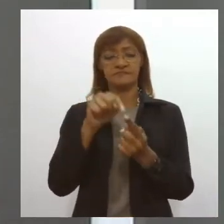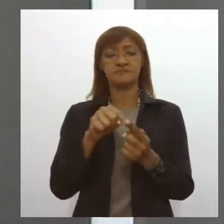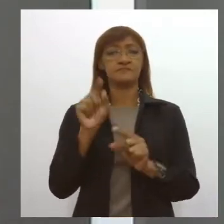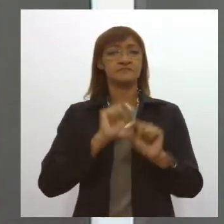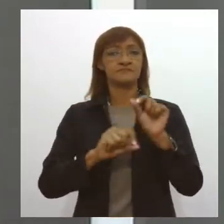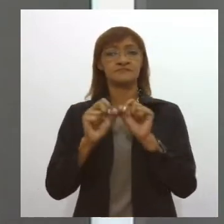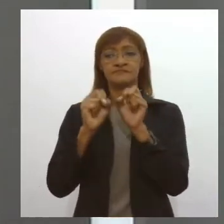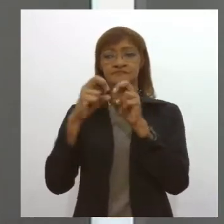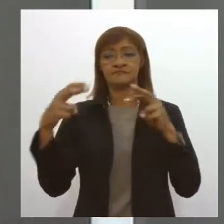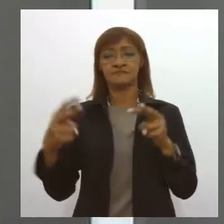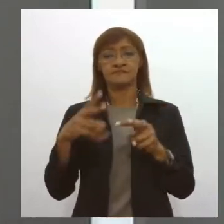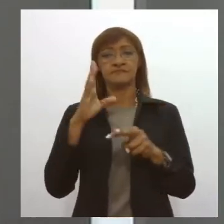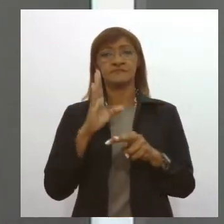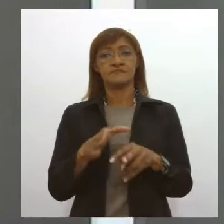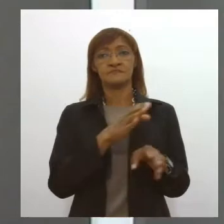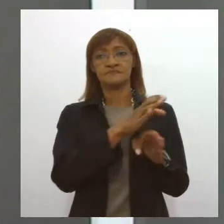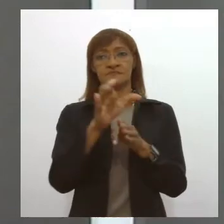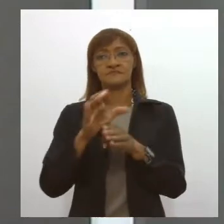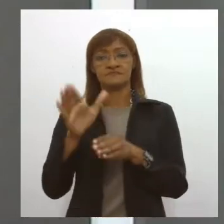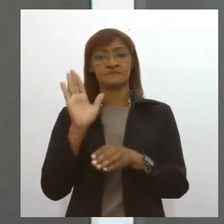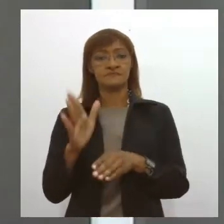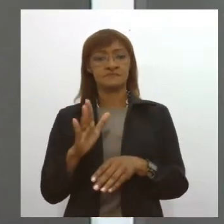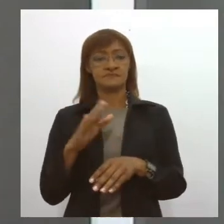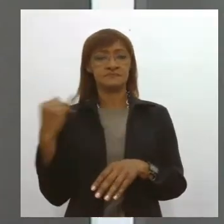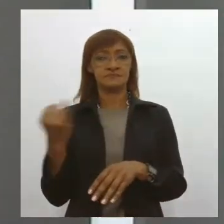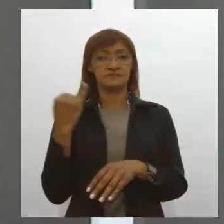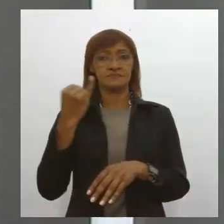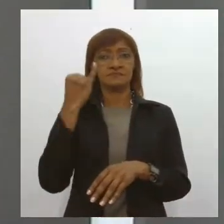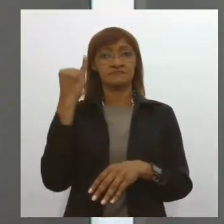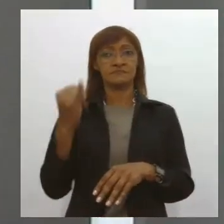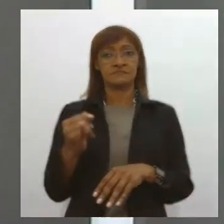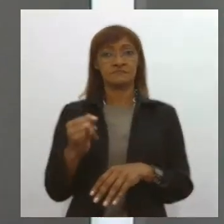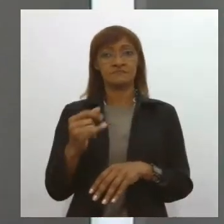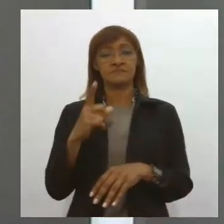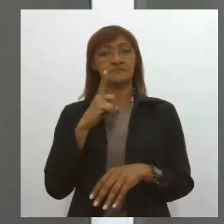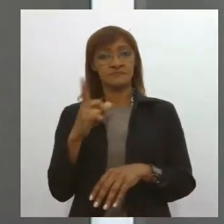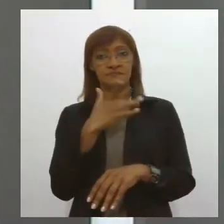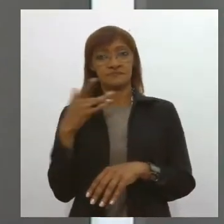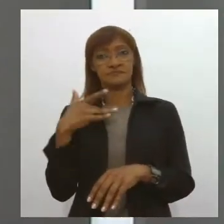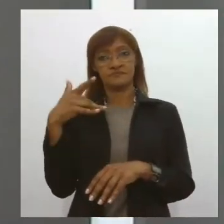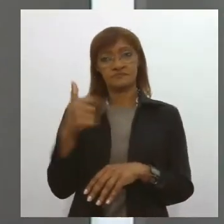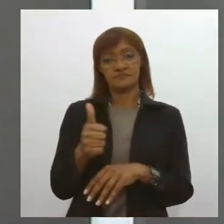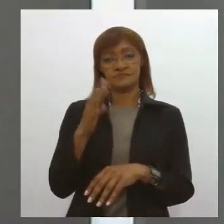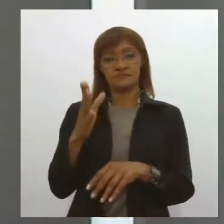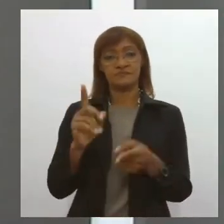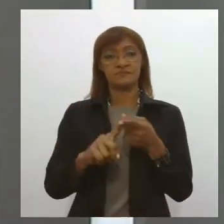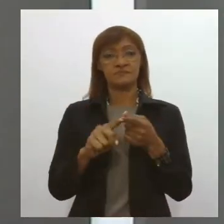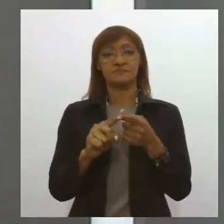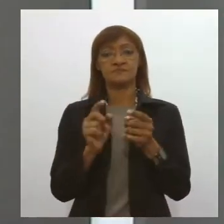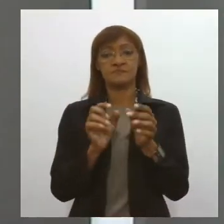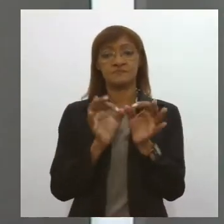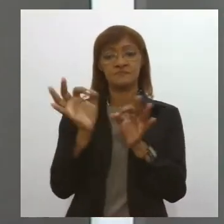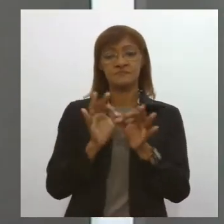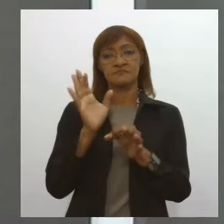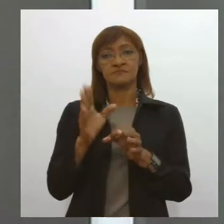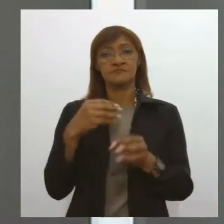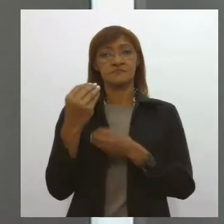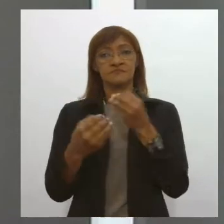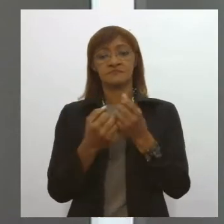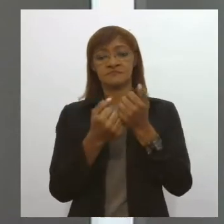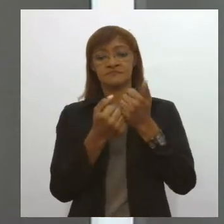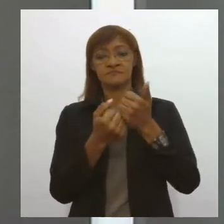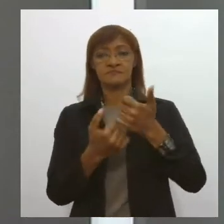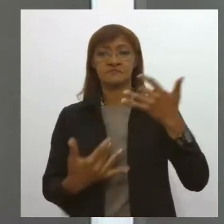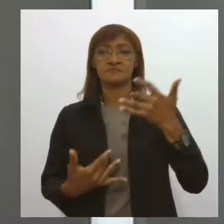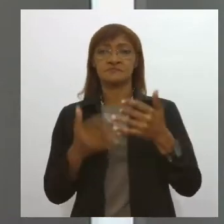online de conscientização sobre a importância da prevenção e controle. O evento, que conta com a parceria da Diretoria de Atenção